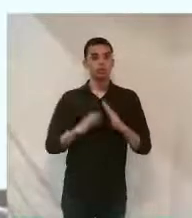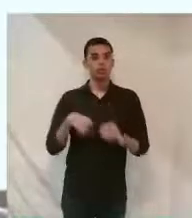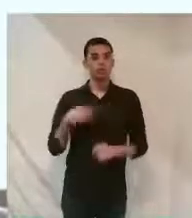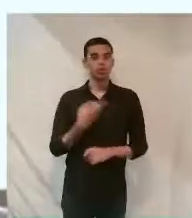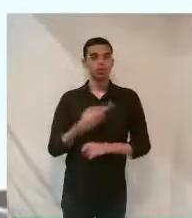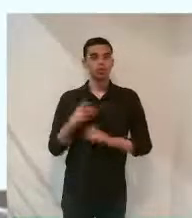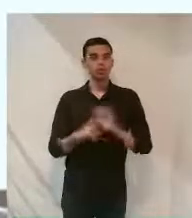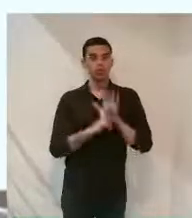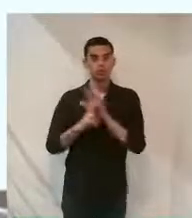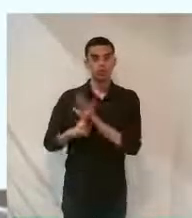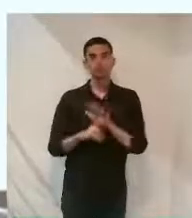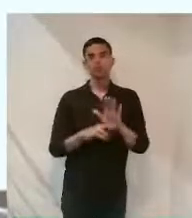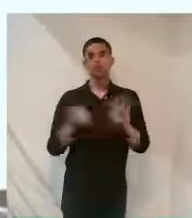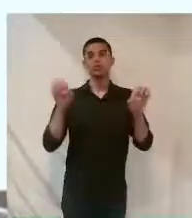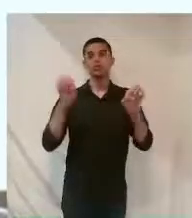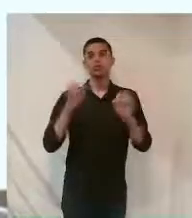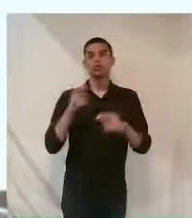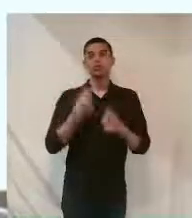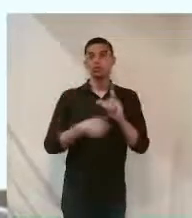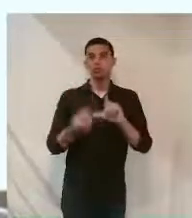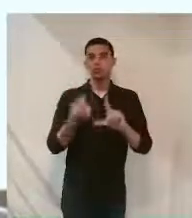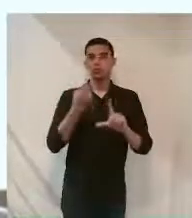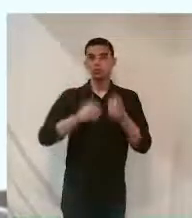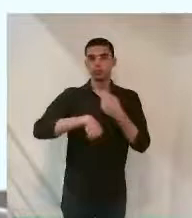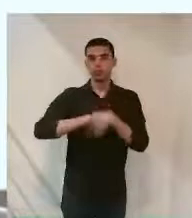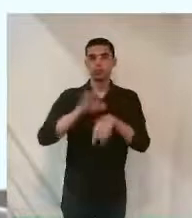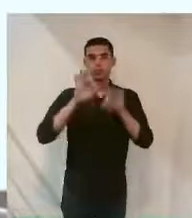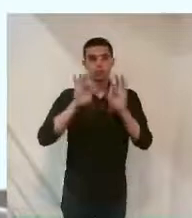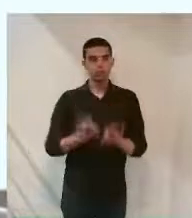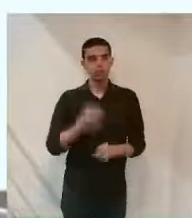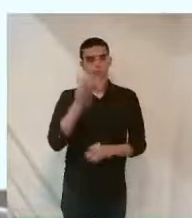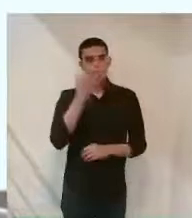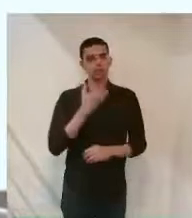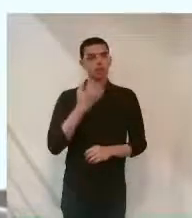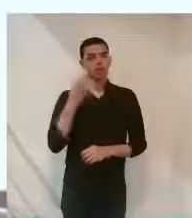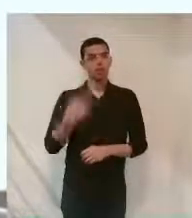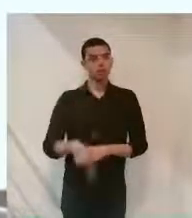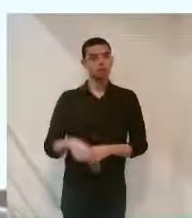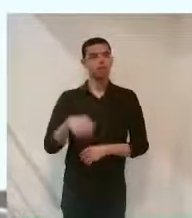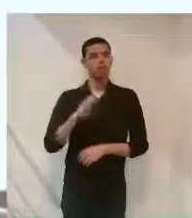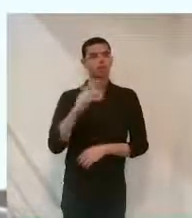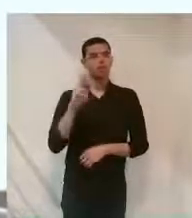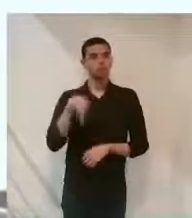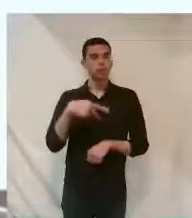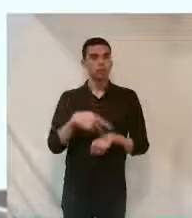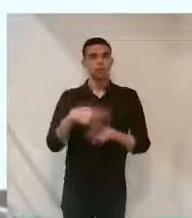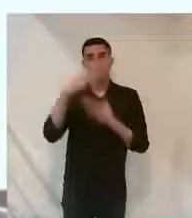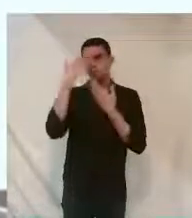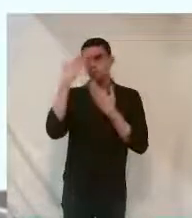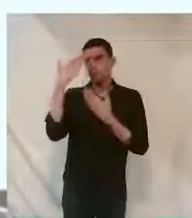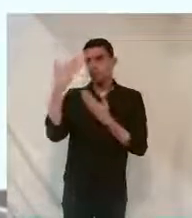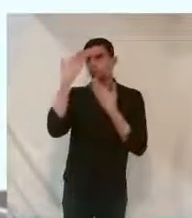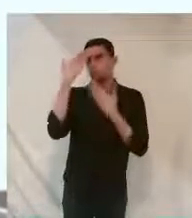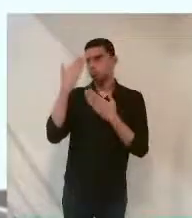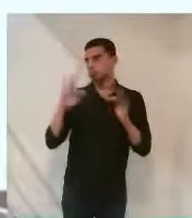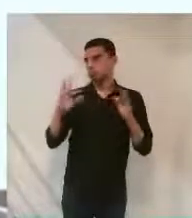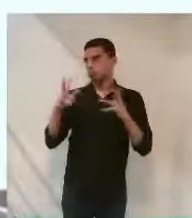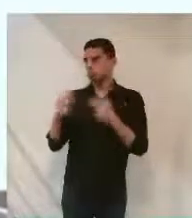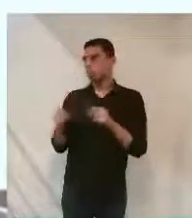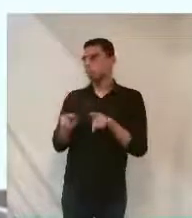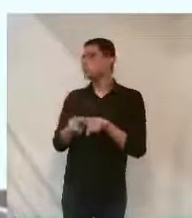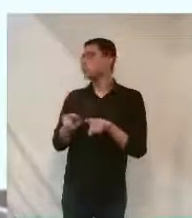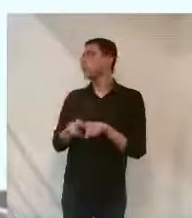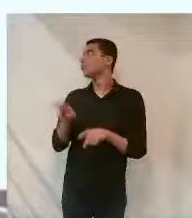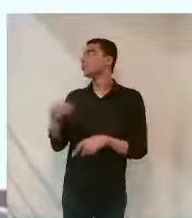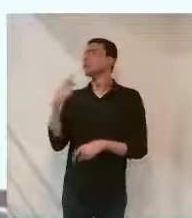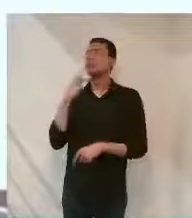representa, e que fazem a logística reversa de forma séria nesse país, doutora Tarsila, agradecê-los, e ao doutor Gaio,